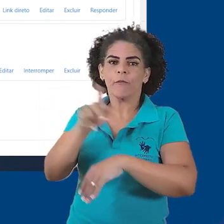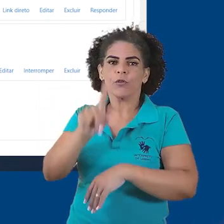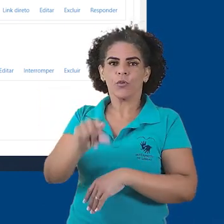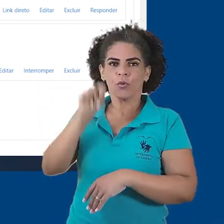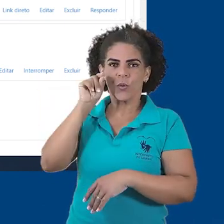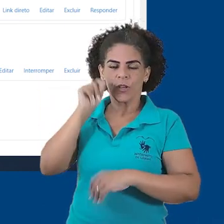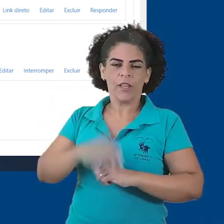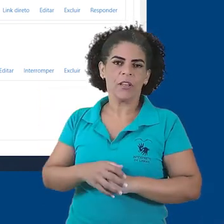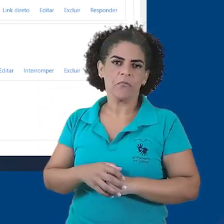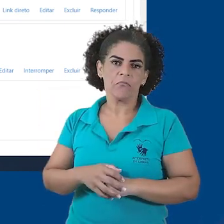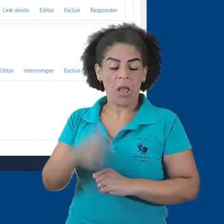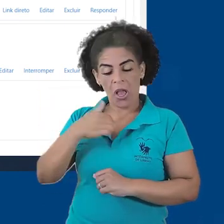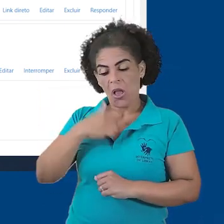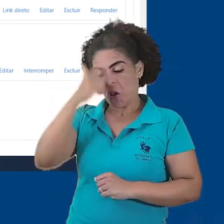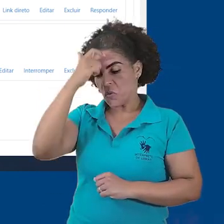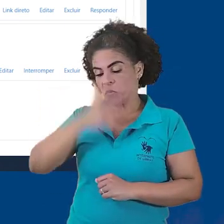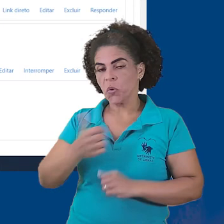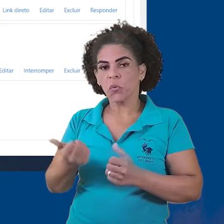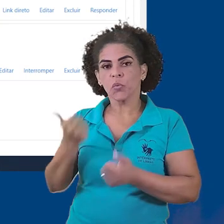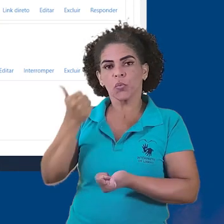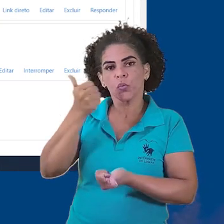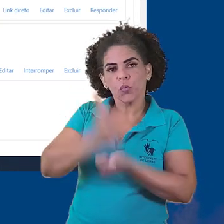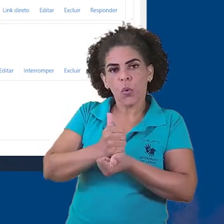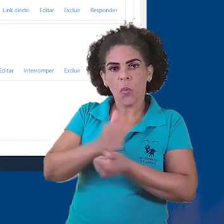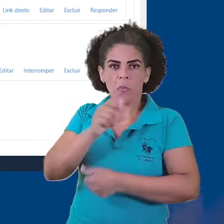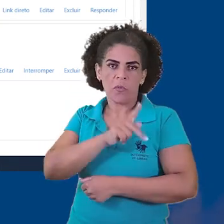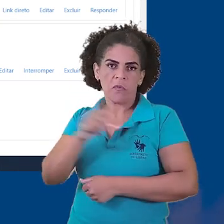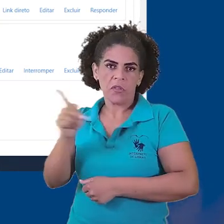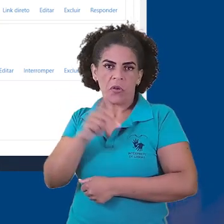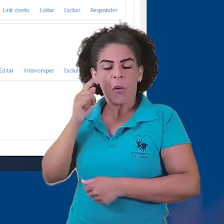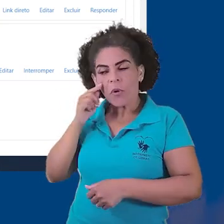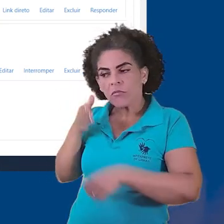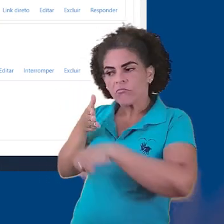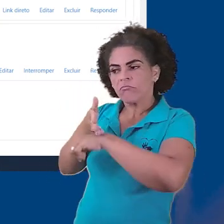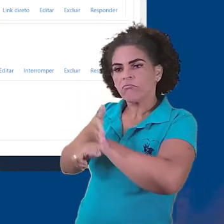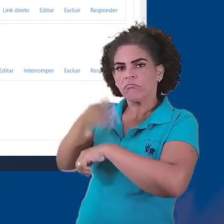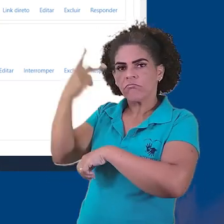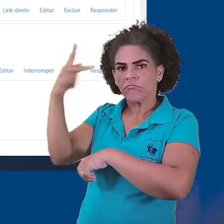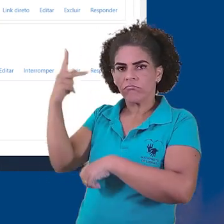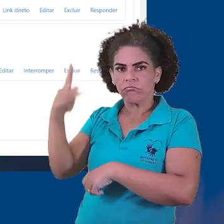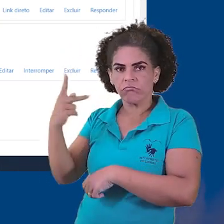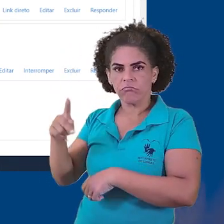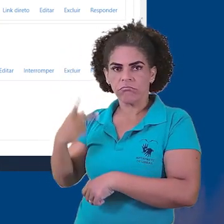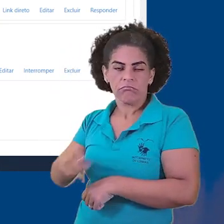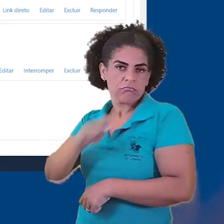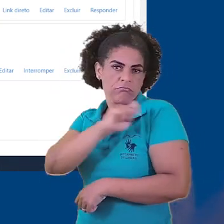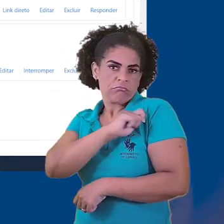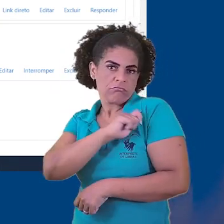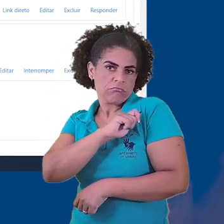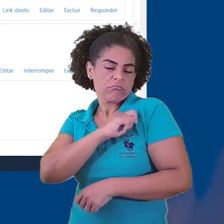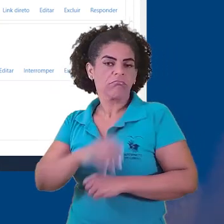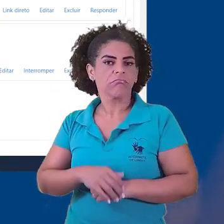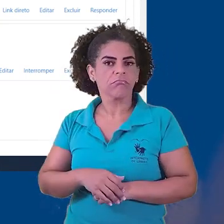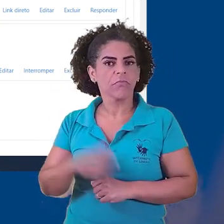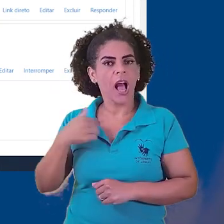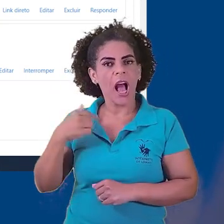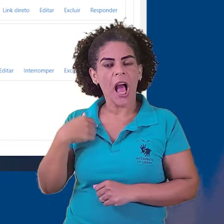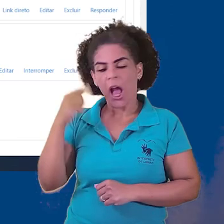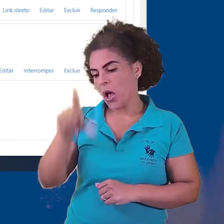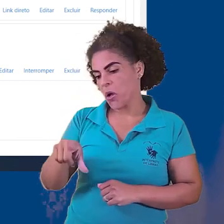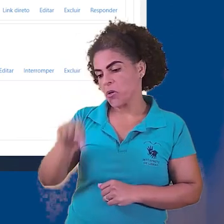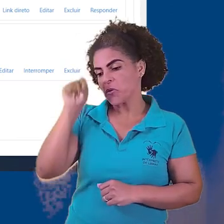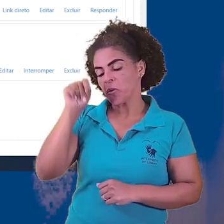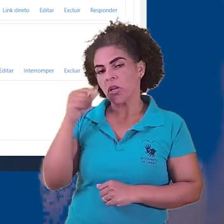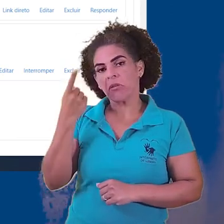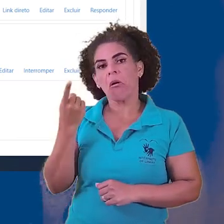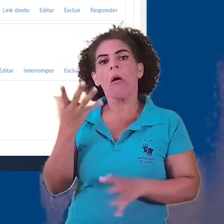postagem. Como avaliador, posso ser professor ou tutor, eu vou poder ver essa caixa, os alunos não vêm. E aqui